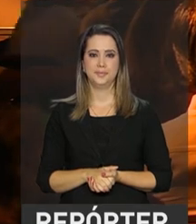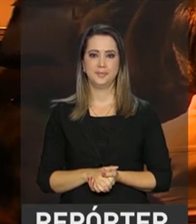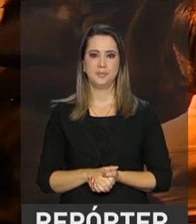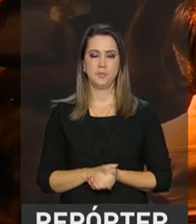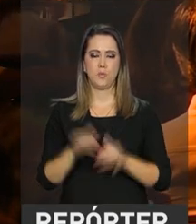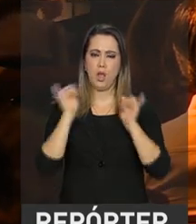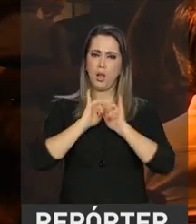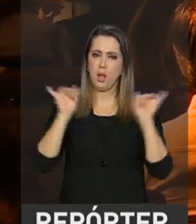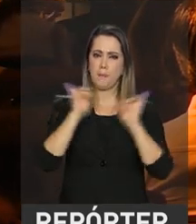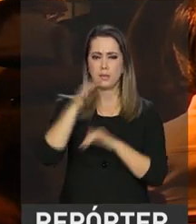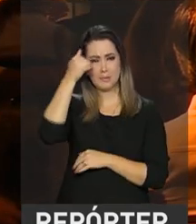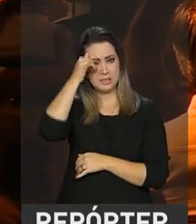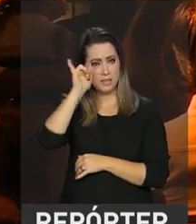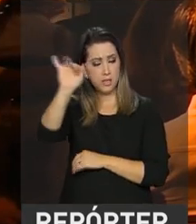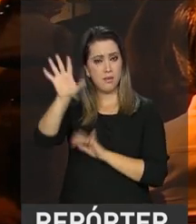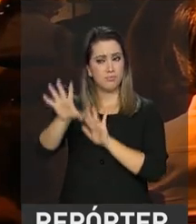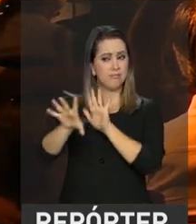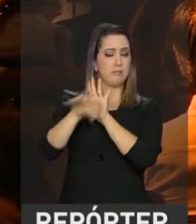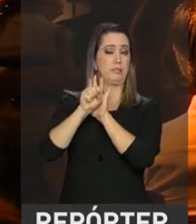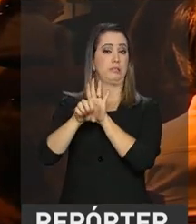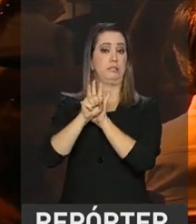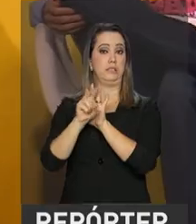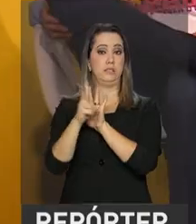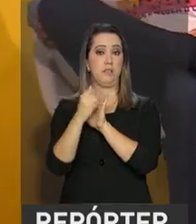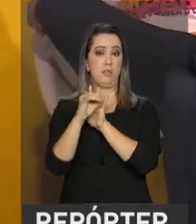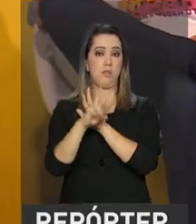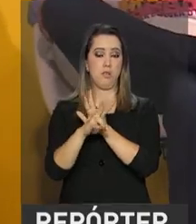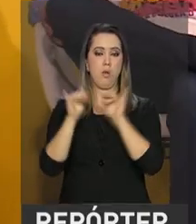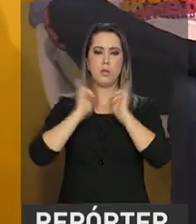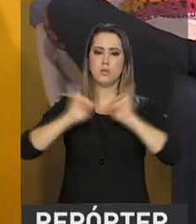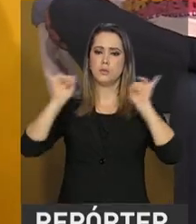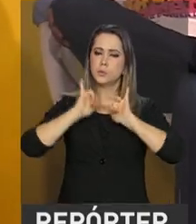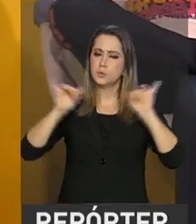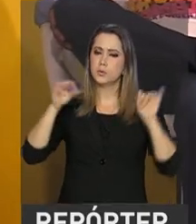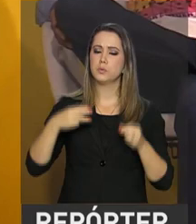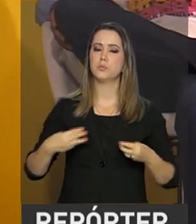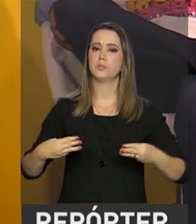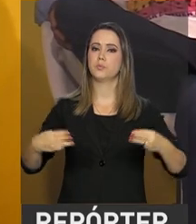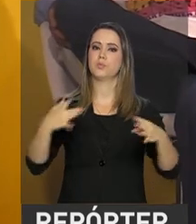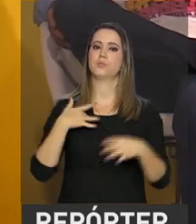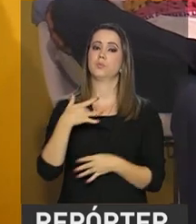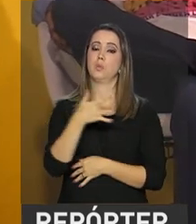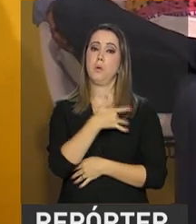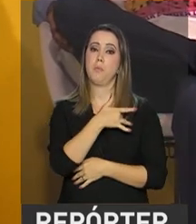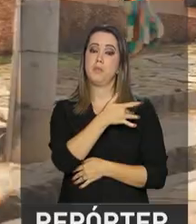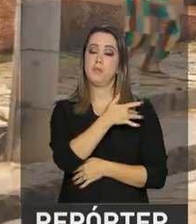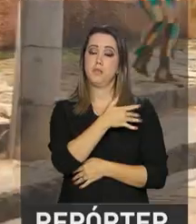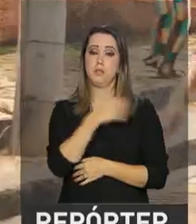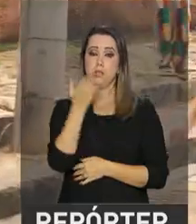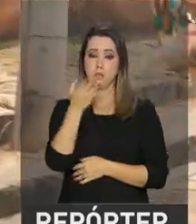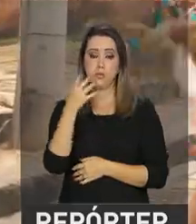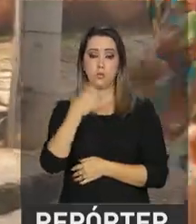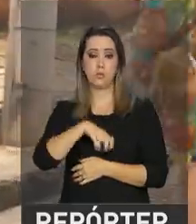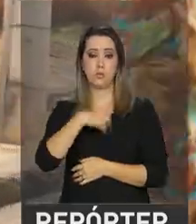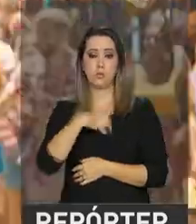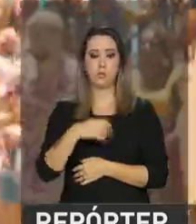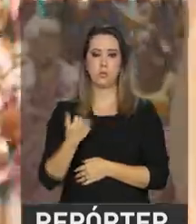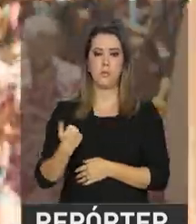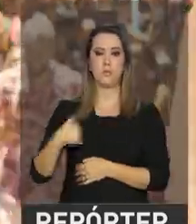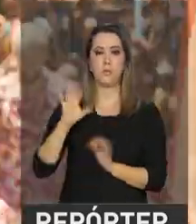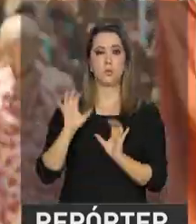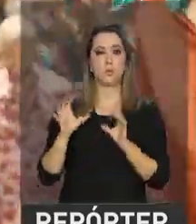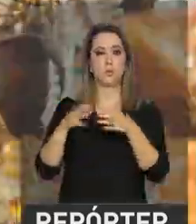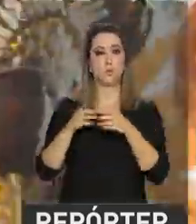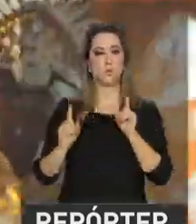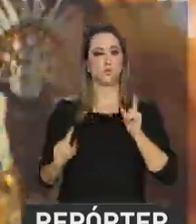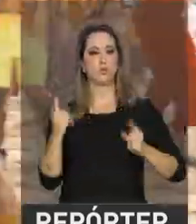A campanha de combate à AIDS no Carnaval foi lançada pelo ministro da Saúde, Ricardo Barros, em Salvador. Cidade que tem uma das